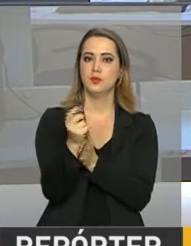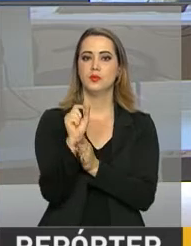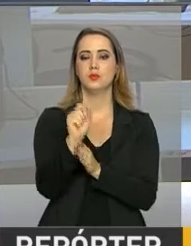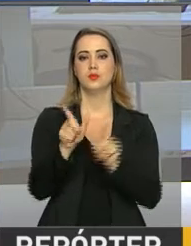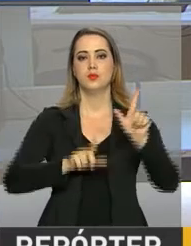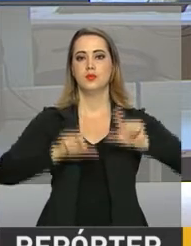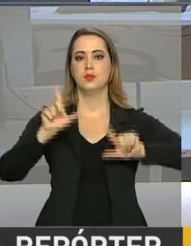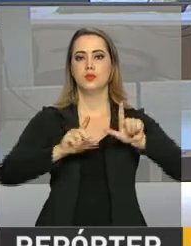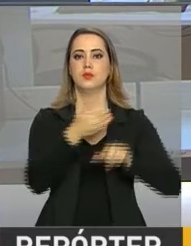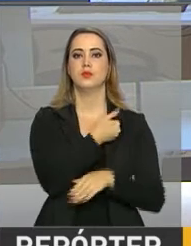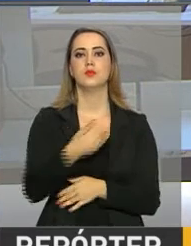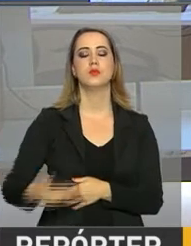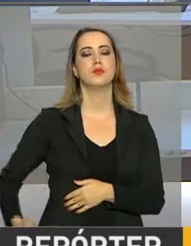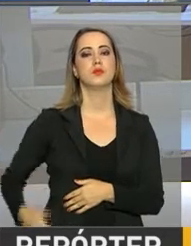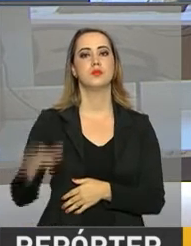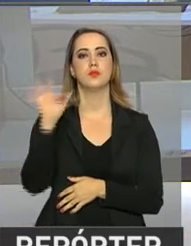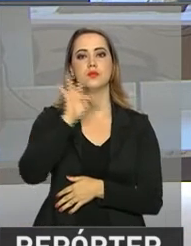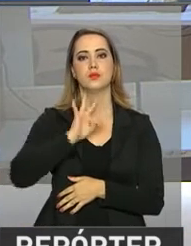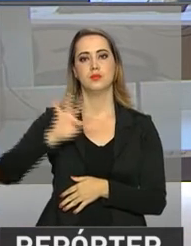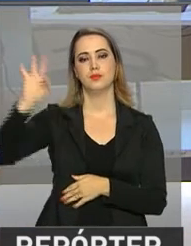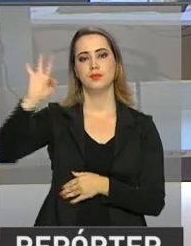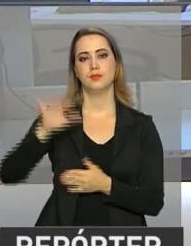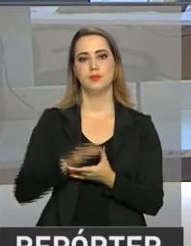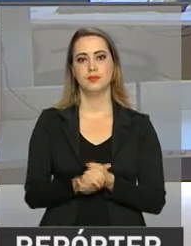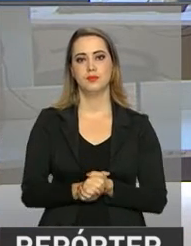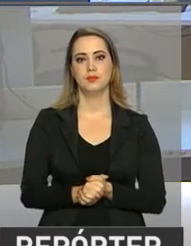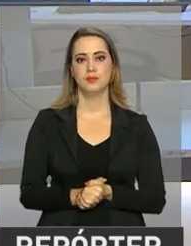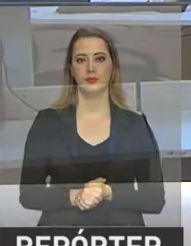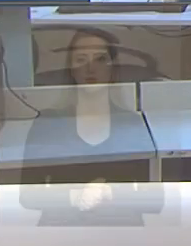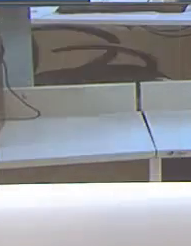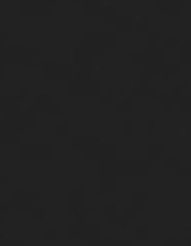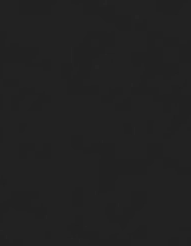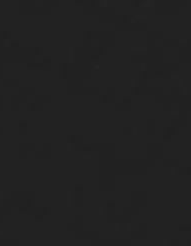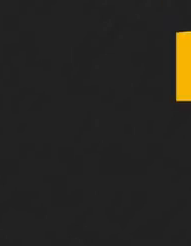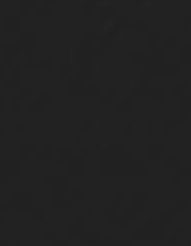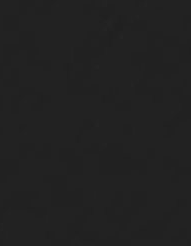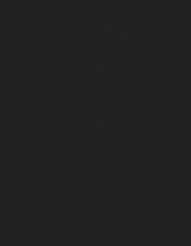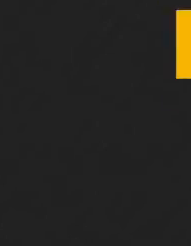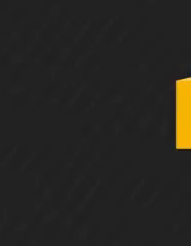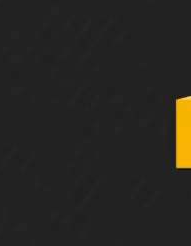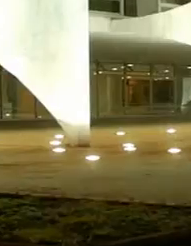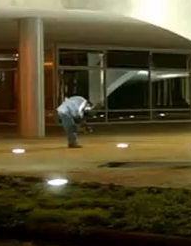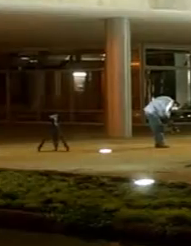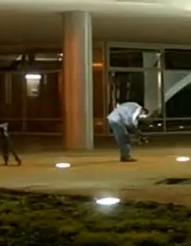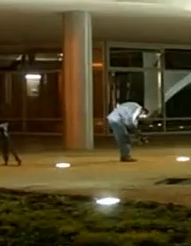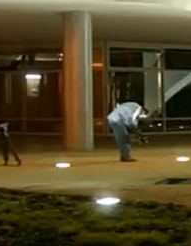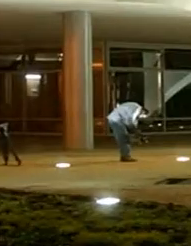e continue com a gente aqui na NBR, a TV do Governo Federal.